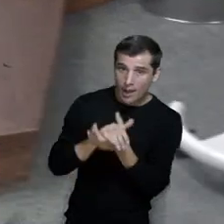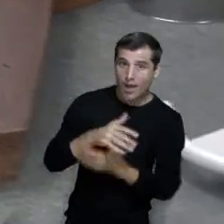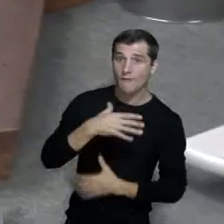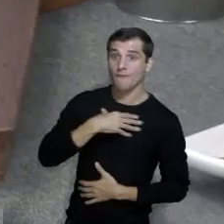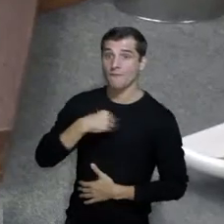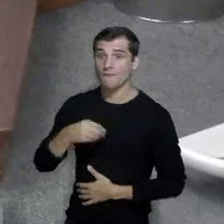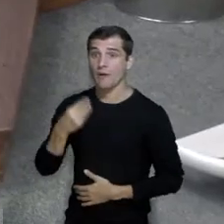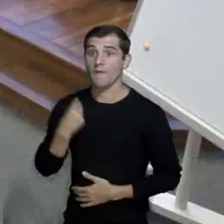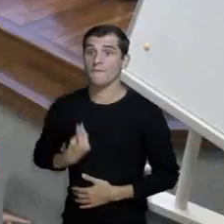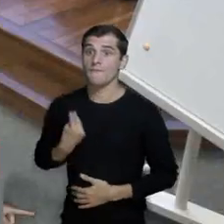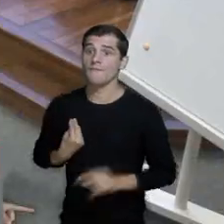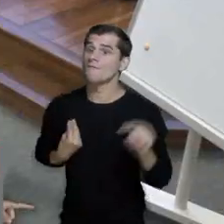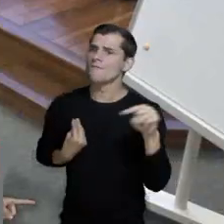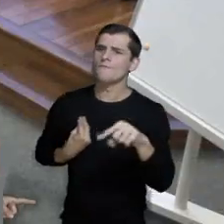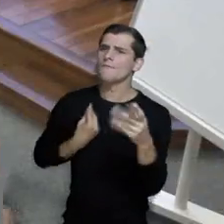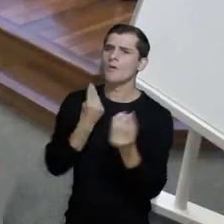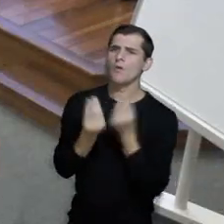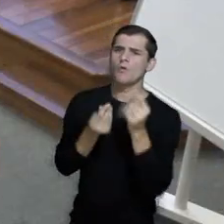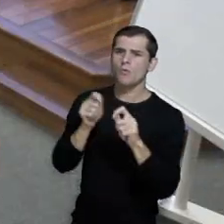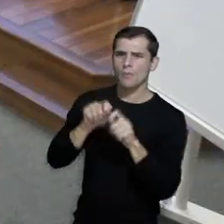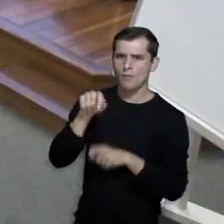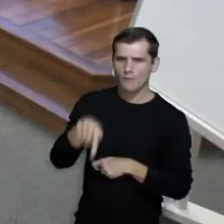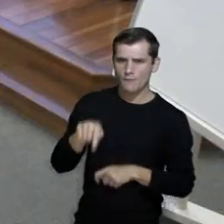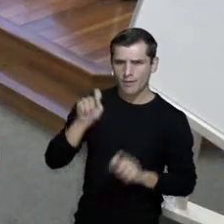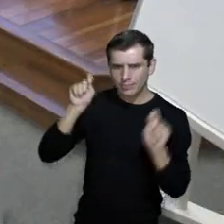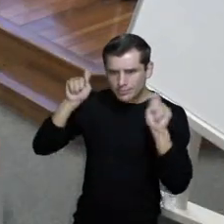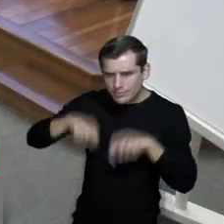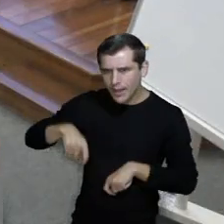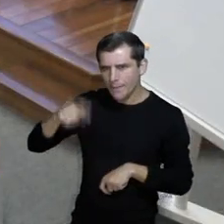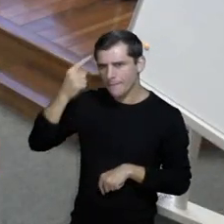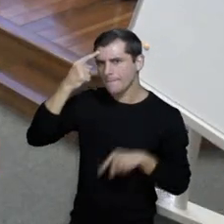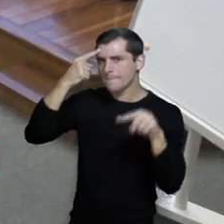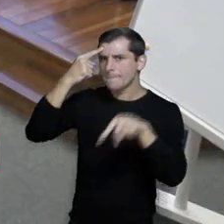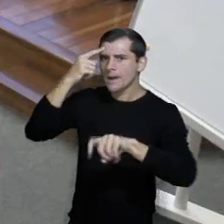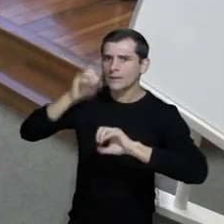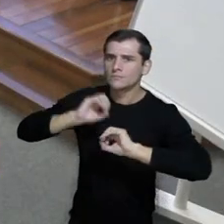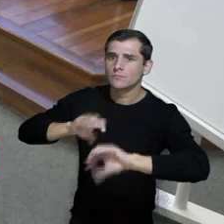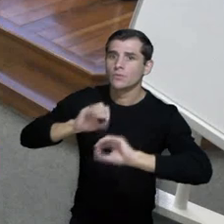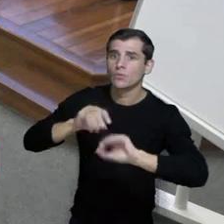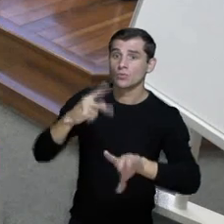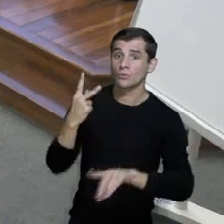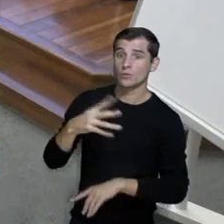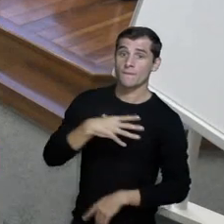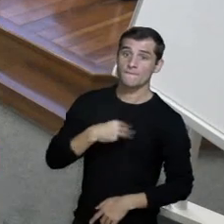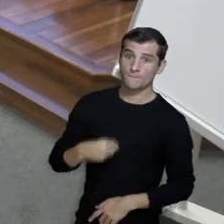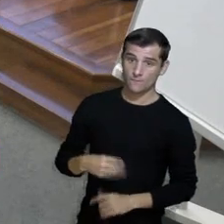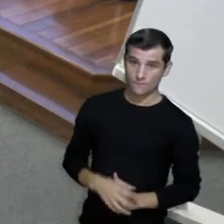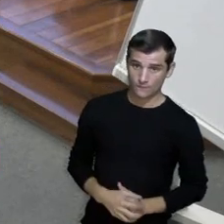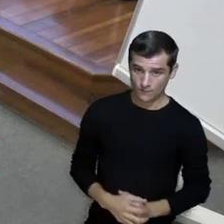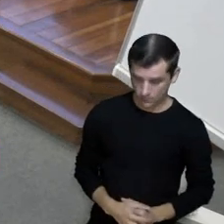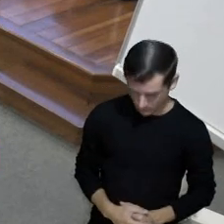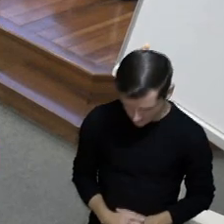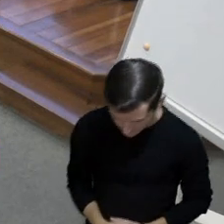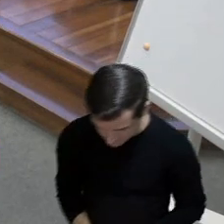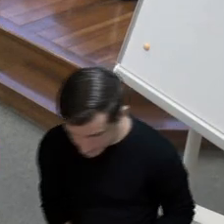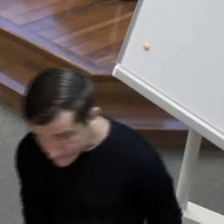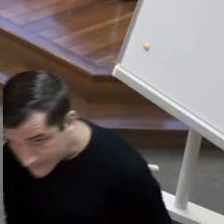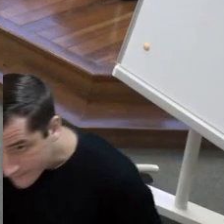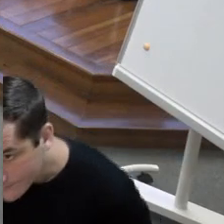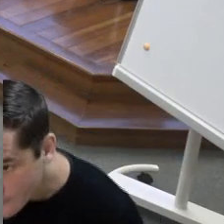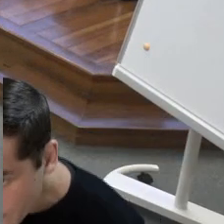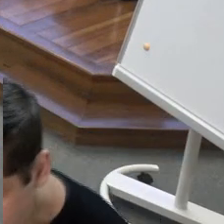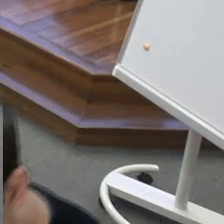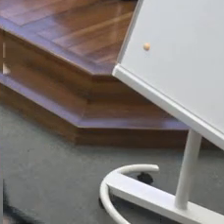como é que eu vou fazer como é que nós vamos pensar e educar esses filhos é uma proposta política de como tu quer educar